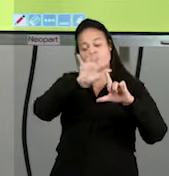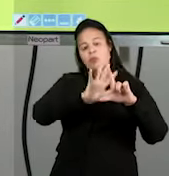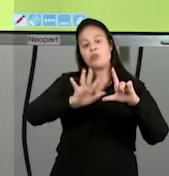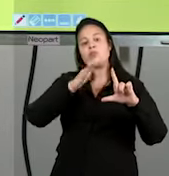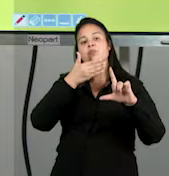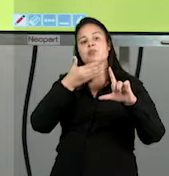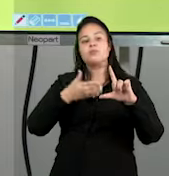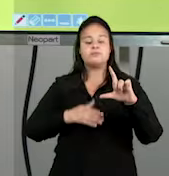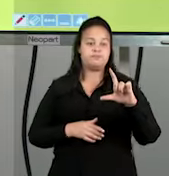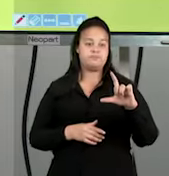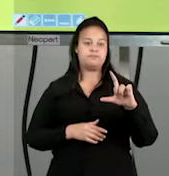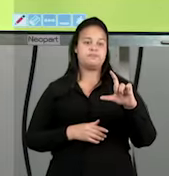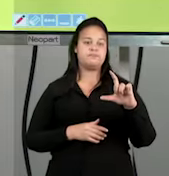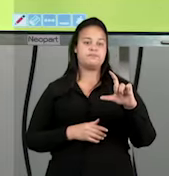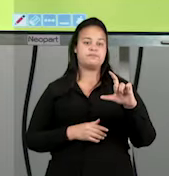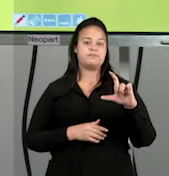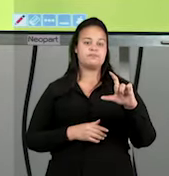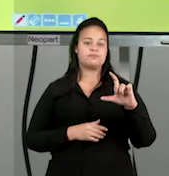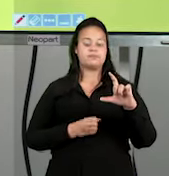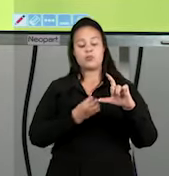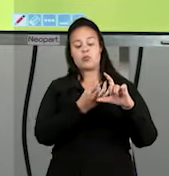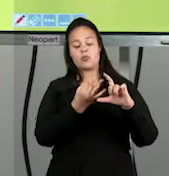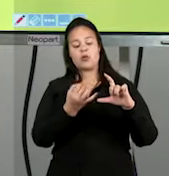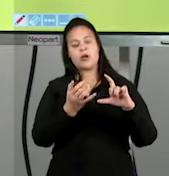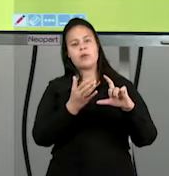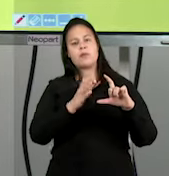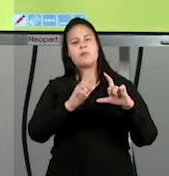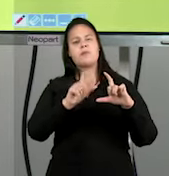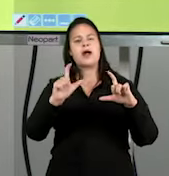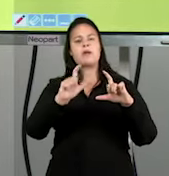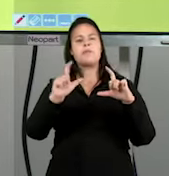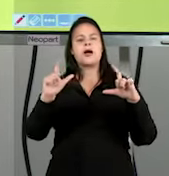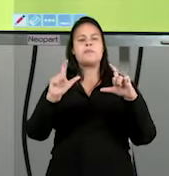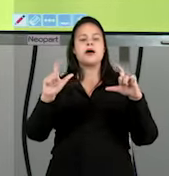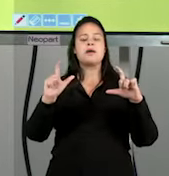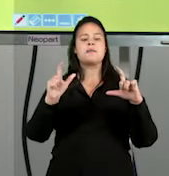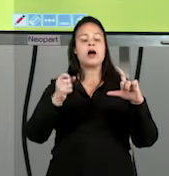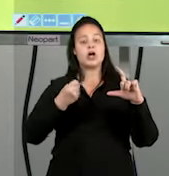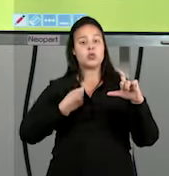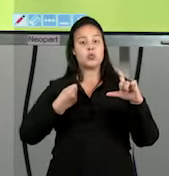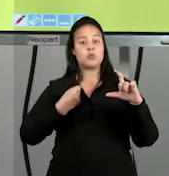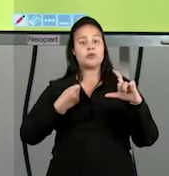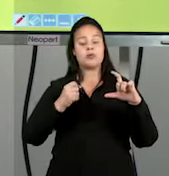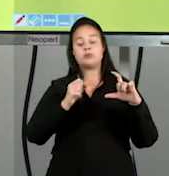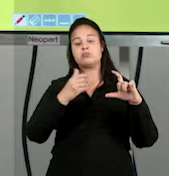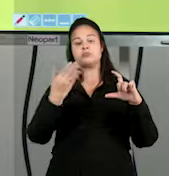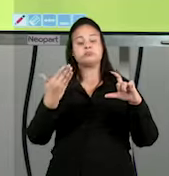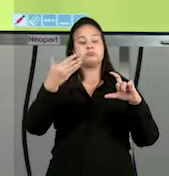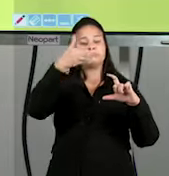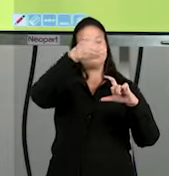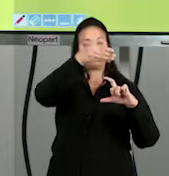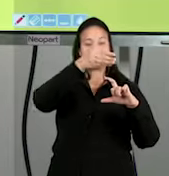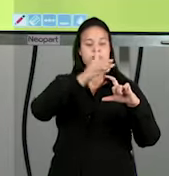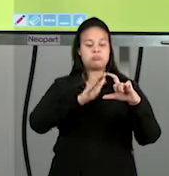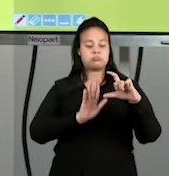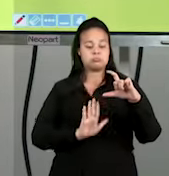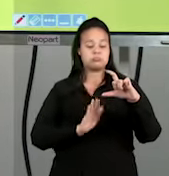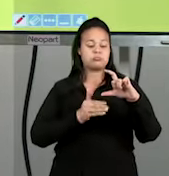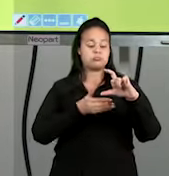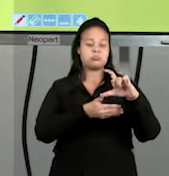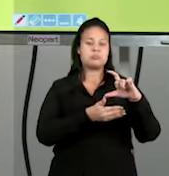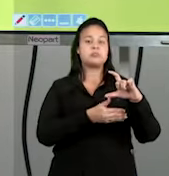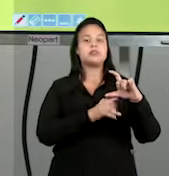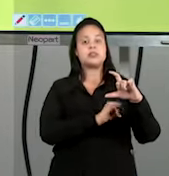E quanto mais aumenta o número de lados desse polígono